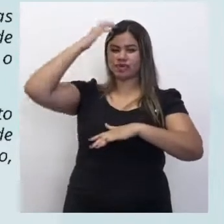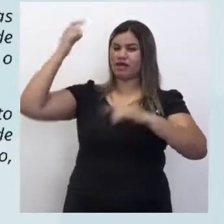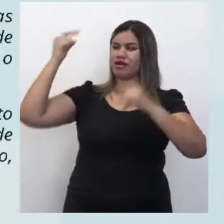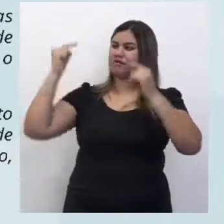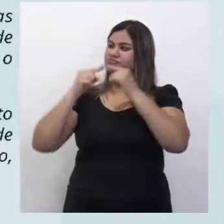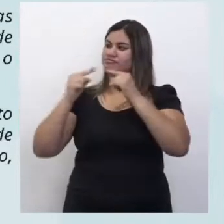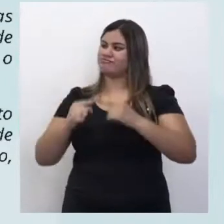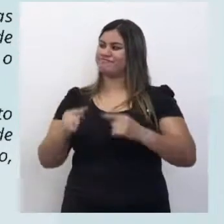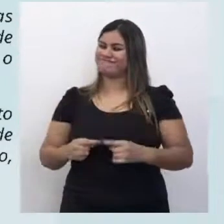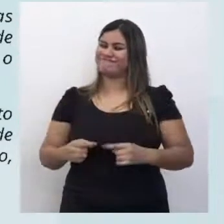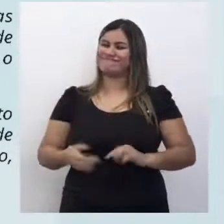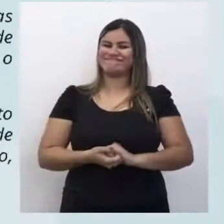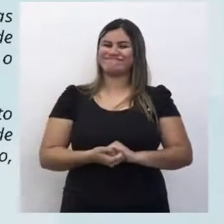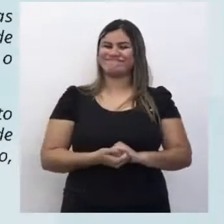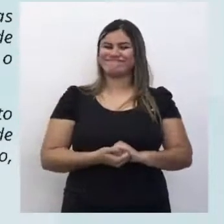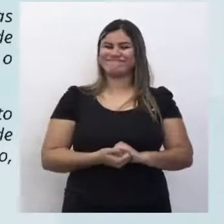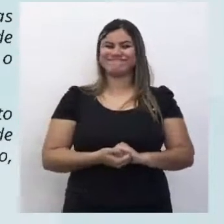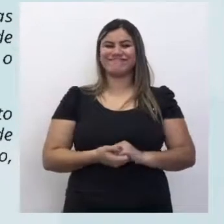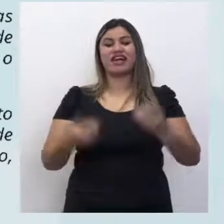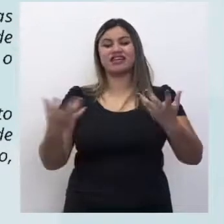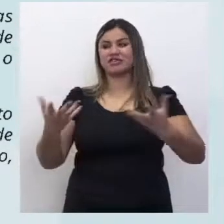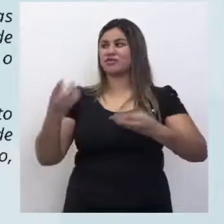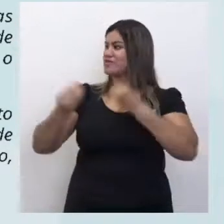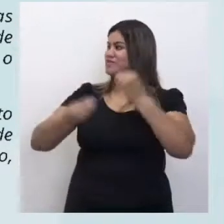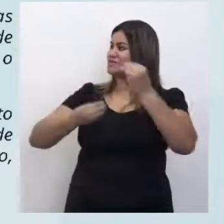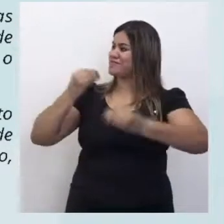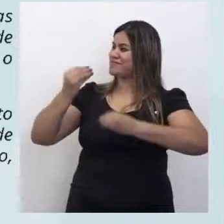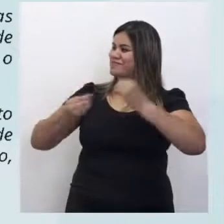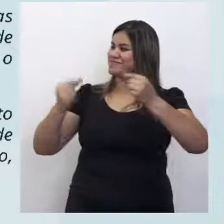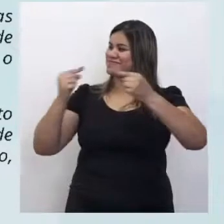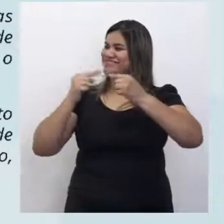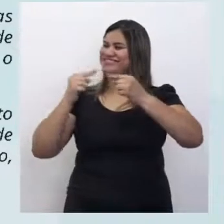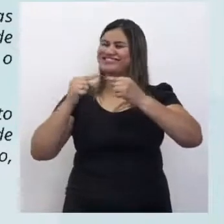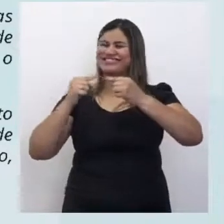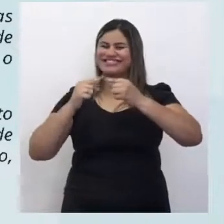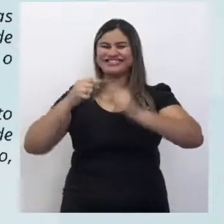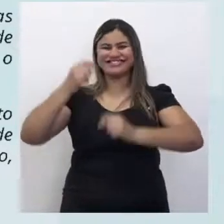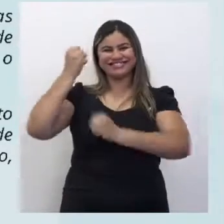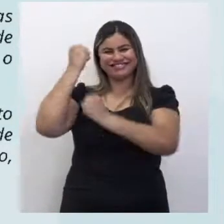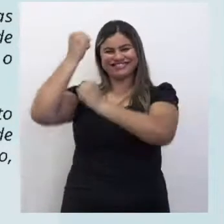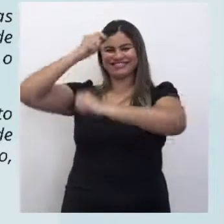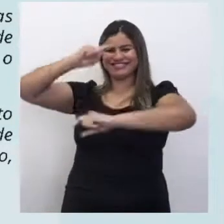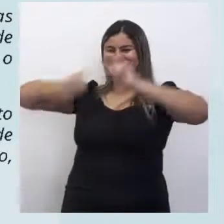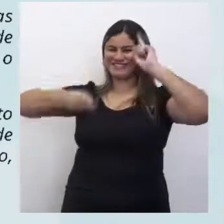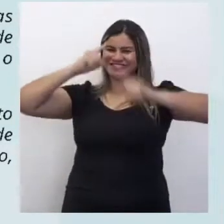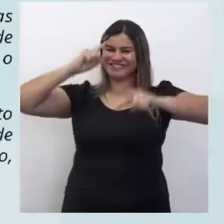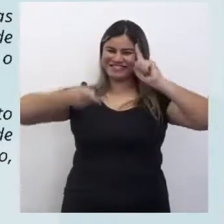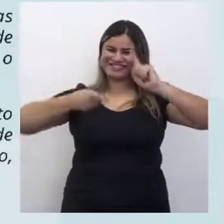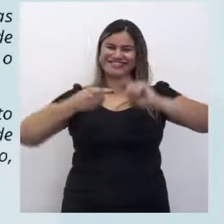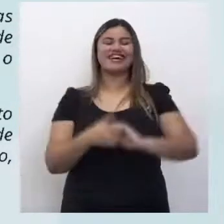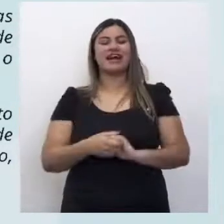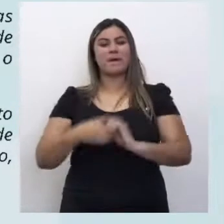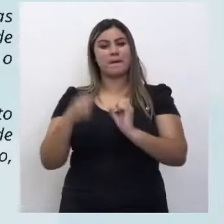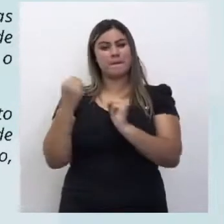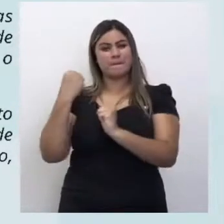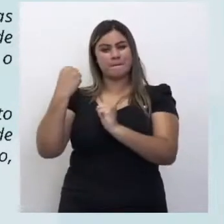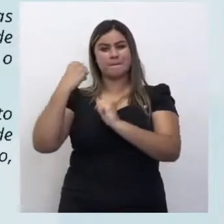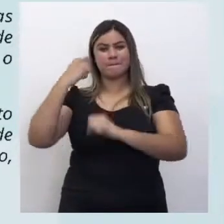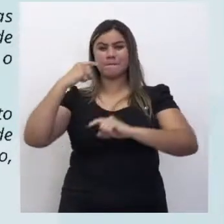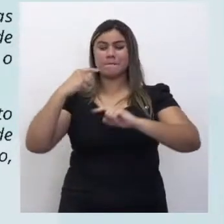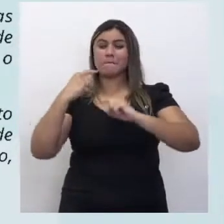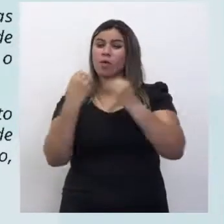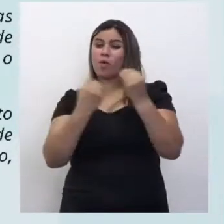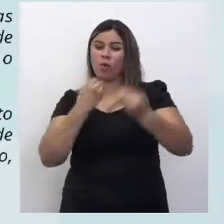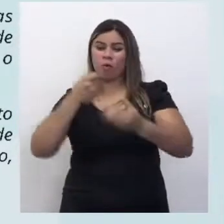rei sobrecarregado? Não, é um rei que concentra os poderes e ele usa esses poderes de uma forma muitas